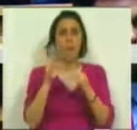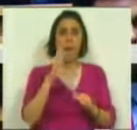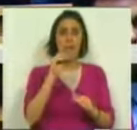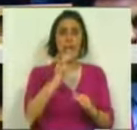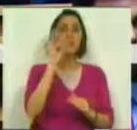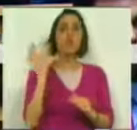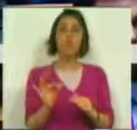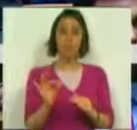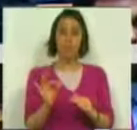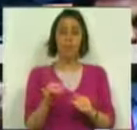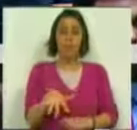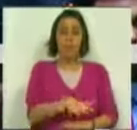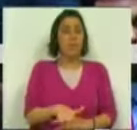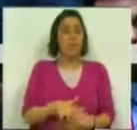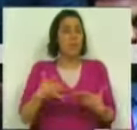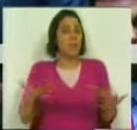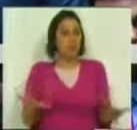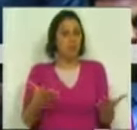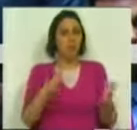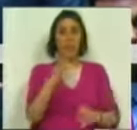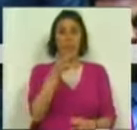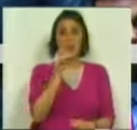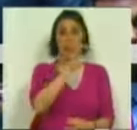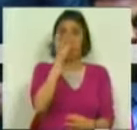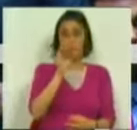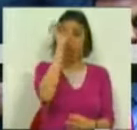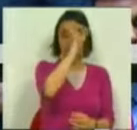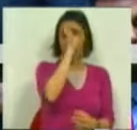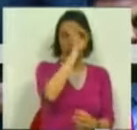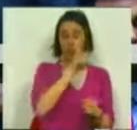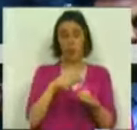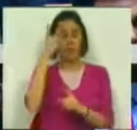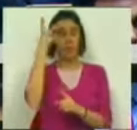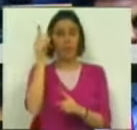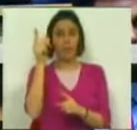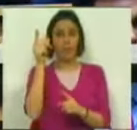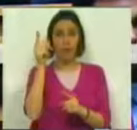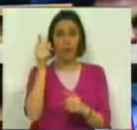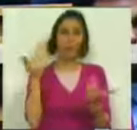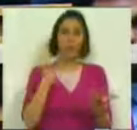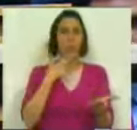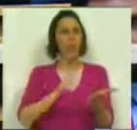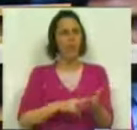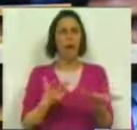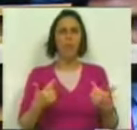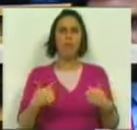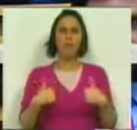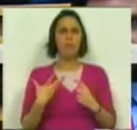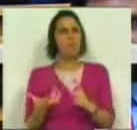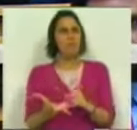de 10%, na circunstância à volta dos 13% em janeiro e em fevereiro, o facto de